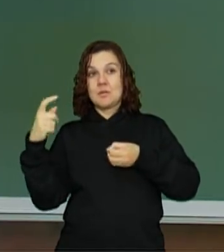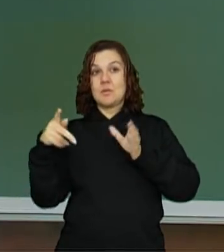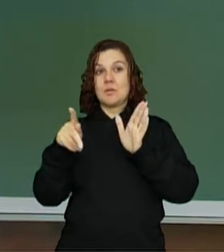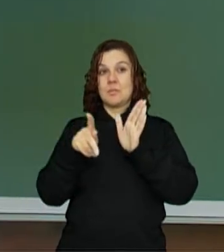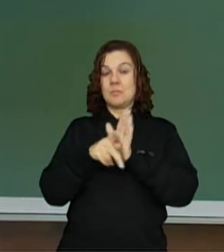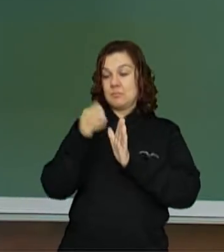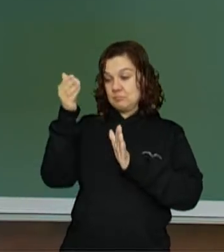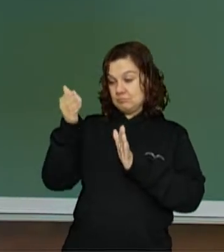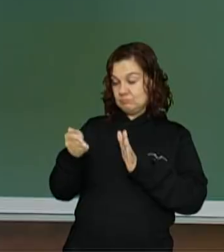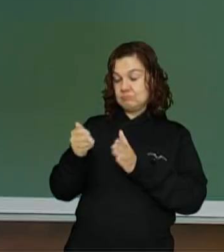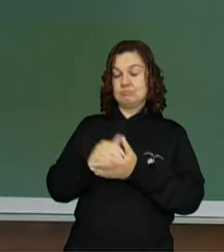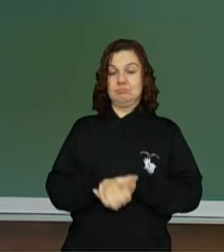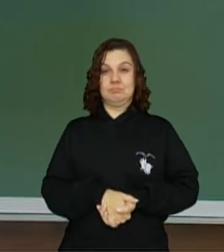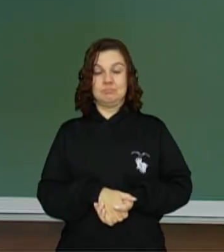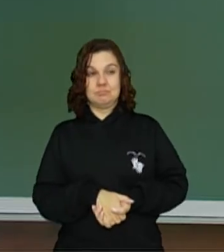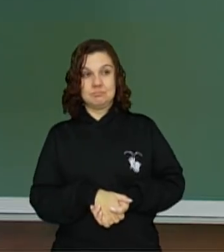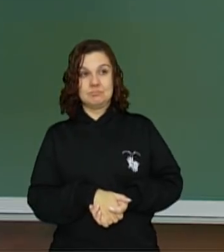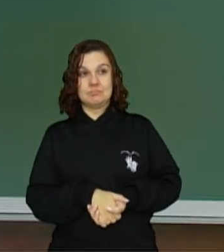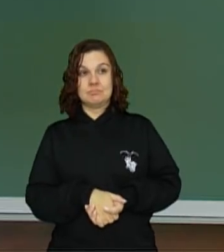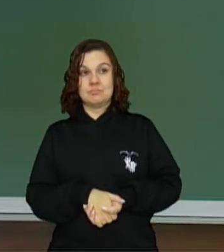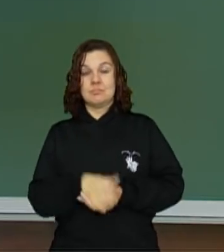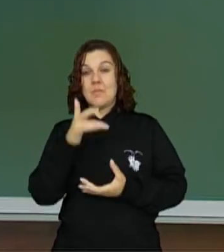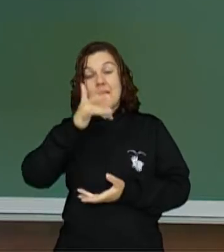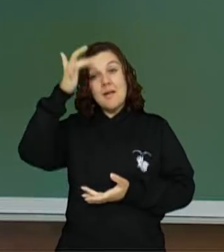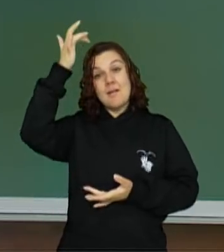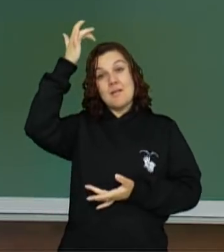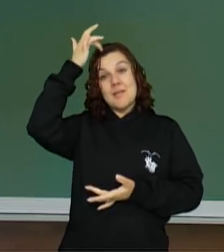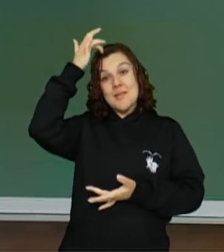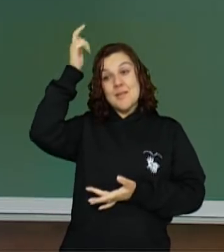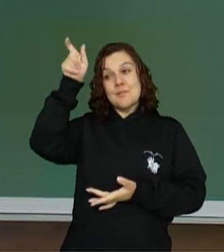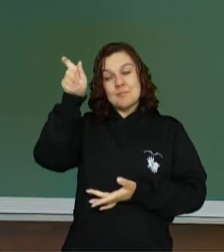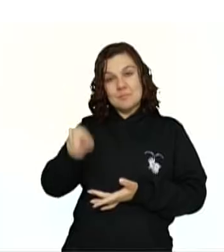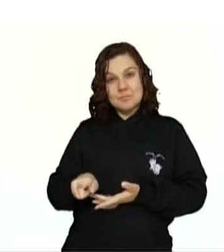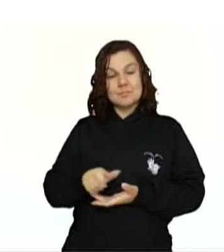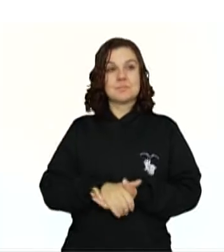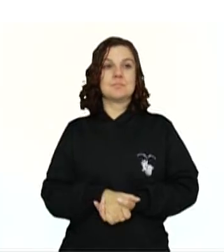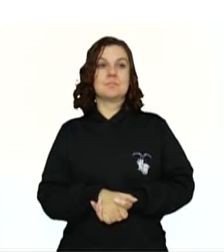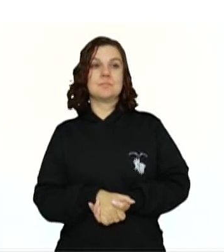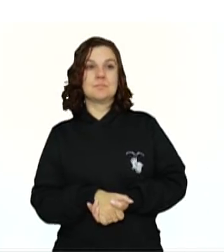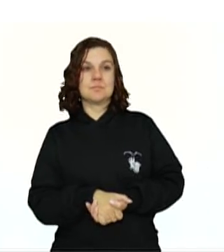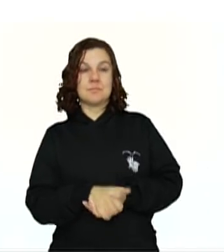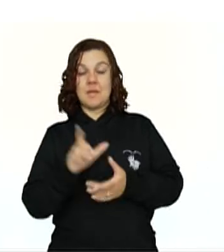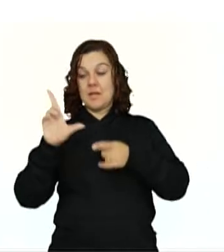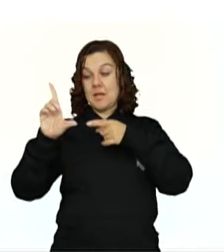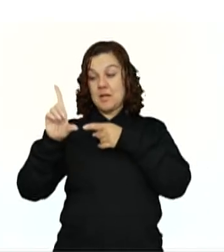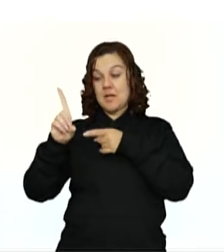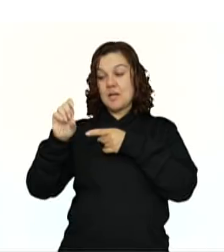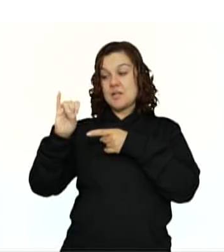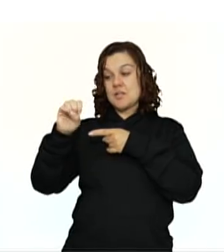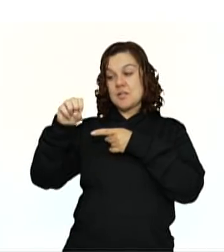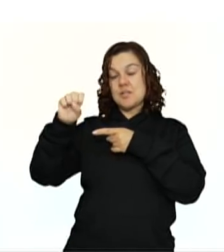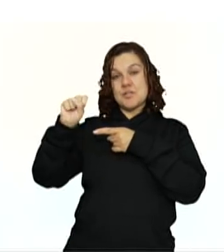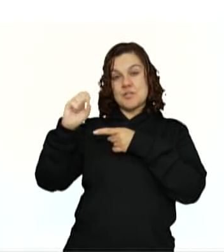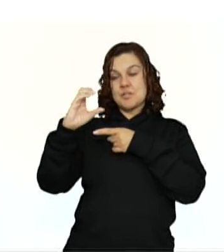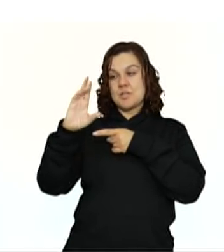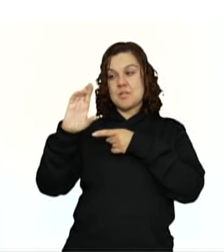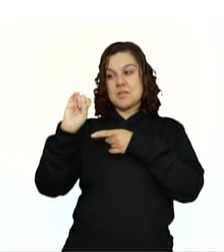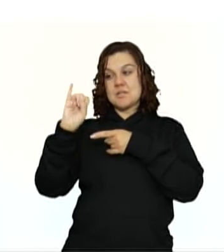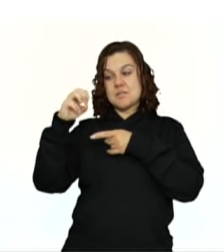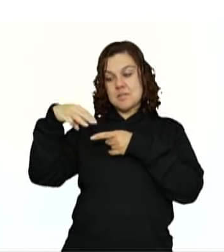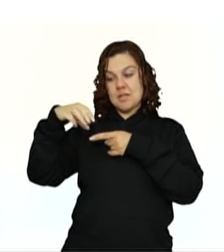discriminar o cliente, para inocentar o cliente. Discriminar